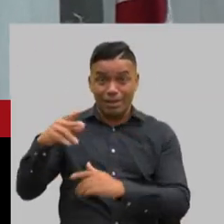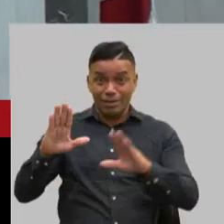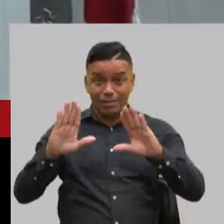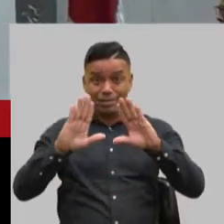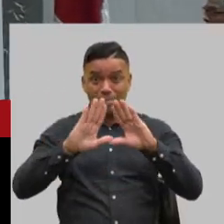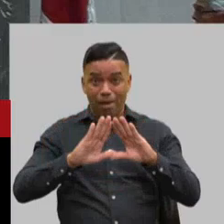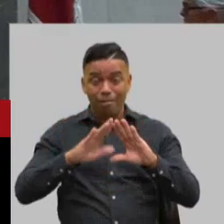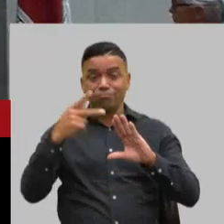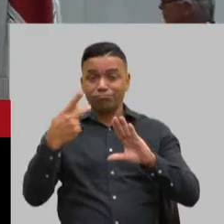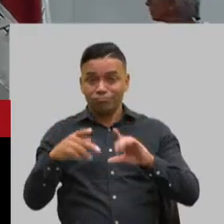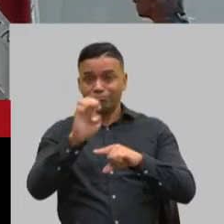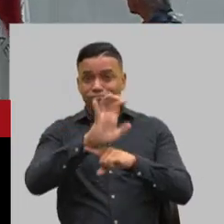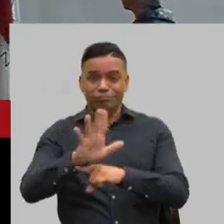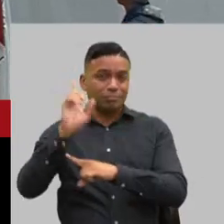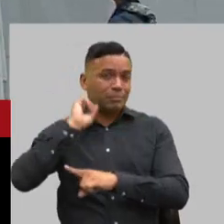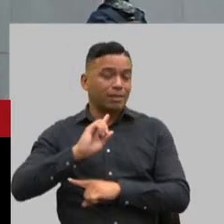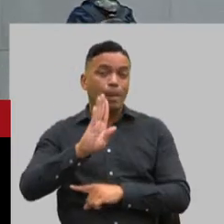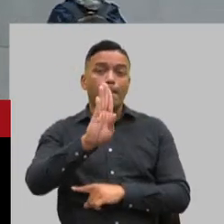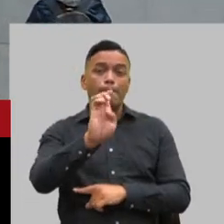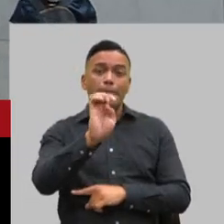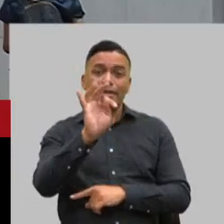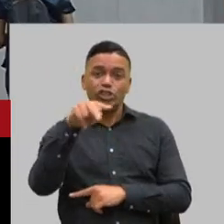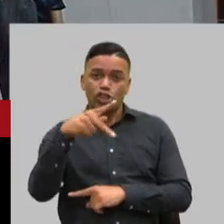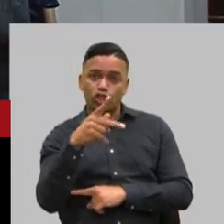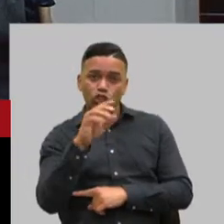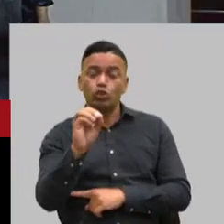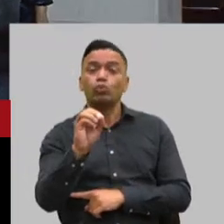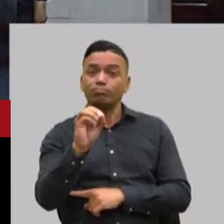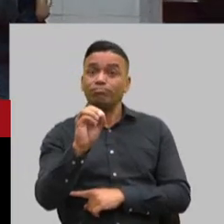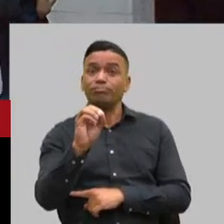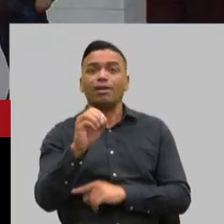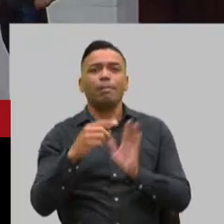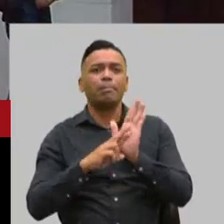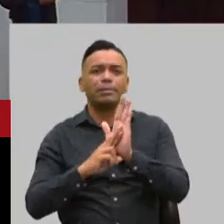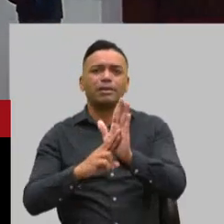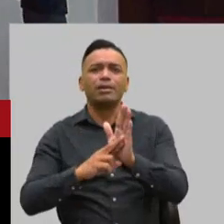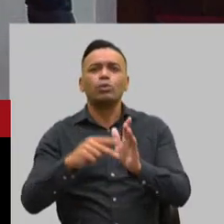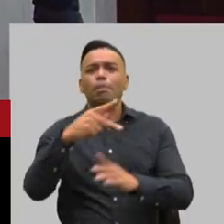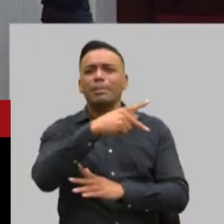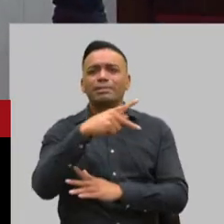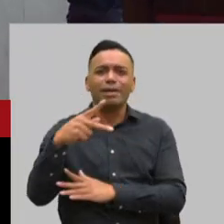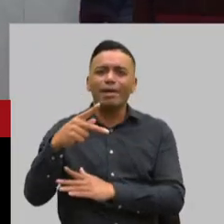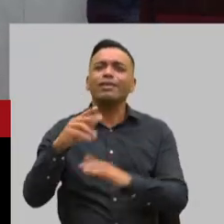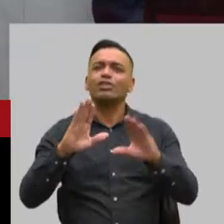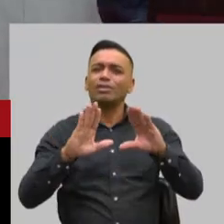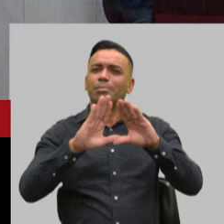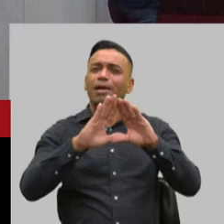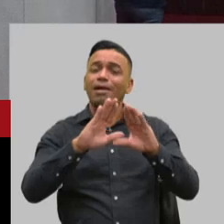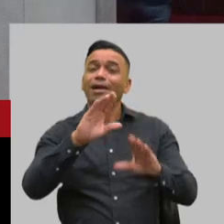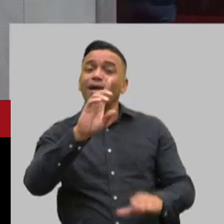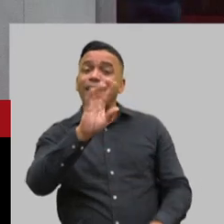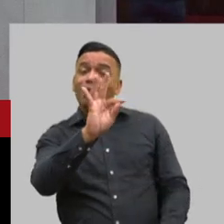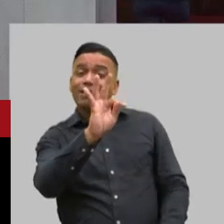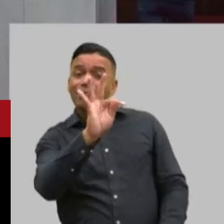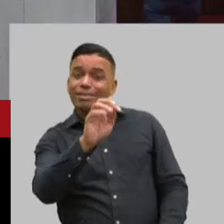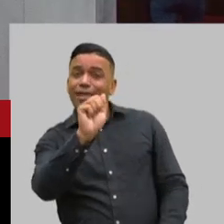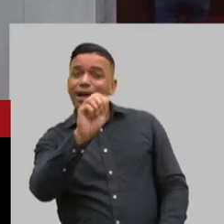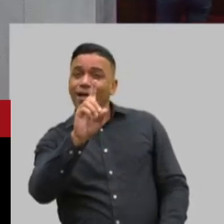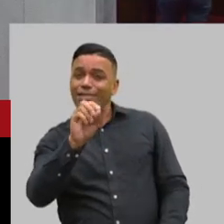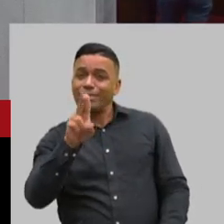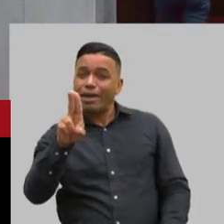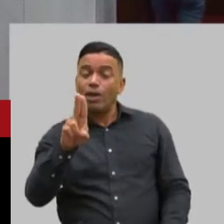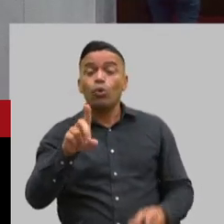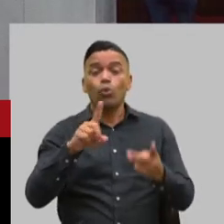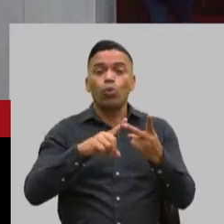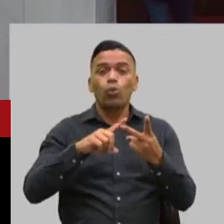de Minas Gerais, deputado Betinho Pinto Coelho, representando o presidente da Assembleia, deputado Tadeu Martins Leite, e a deputada